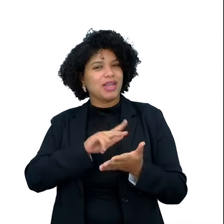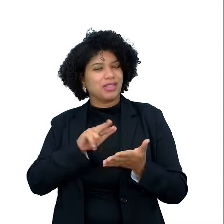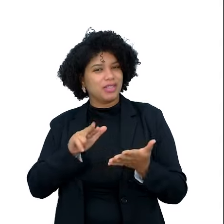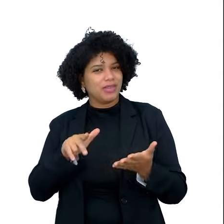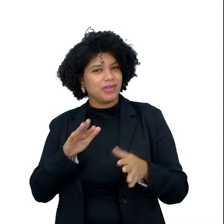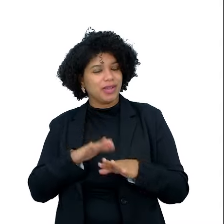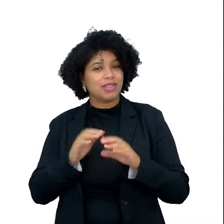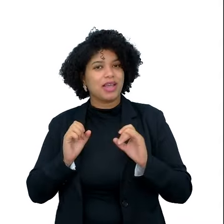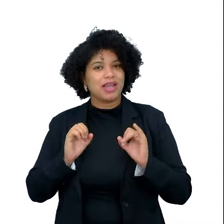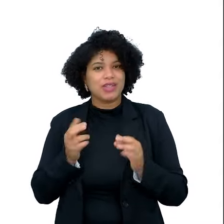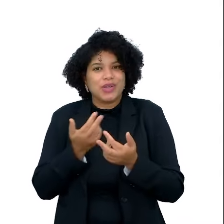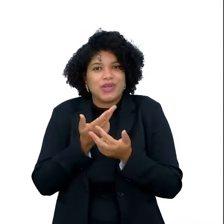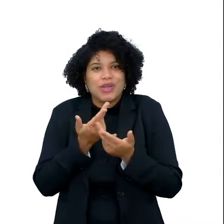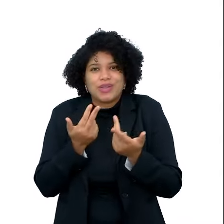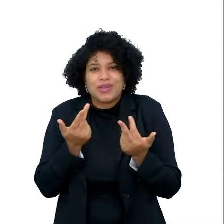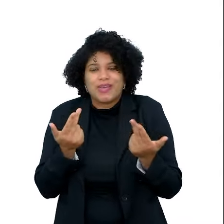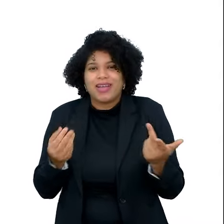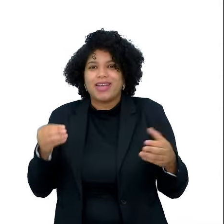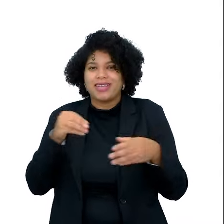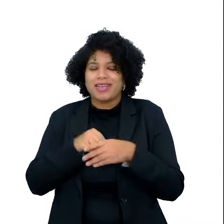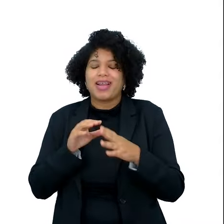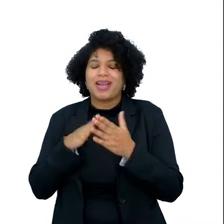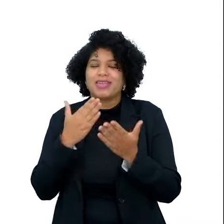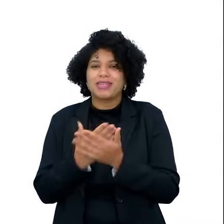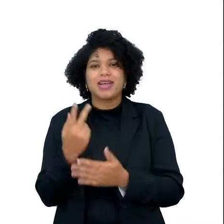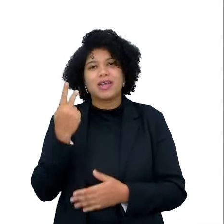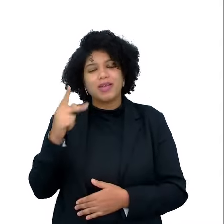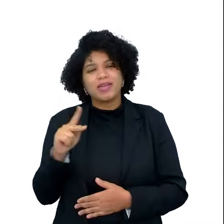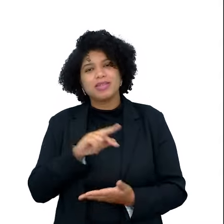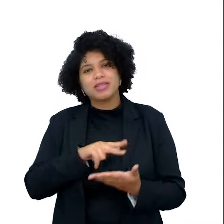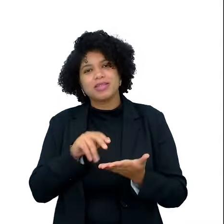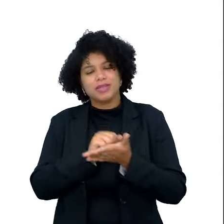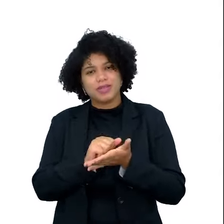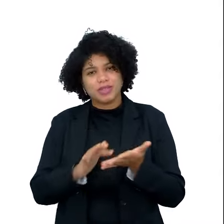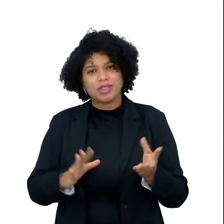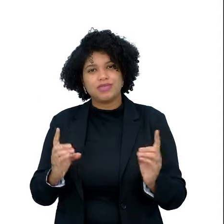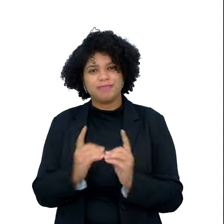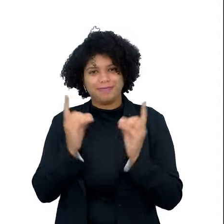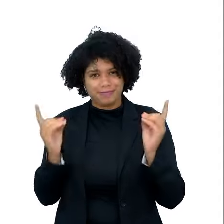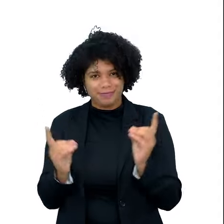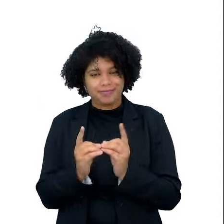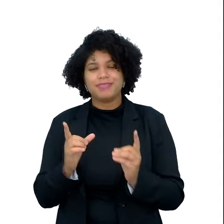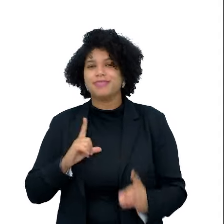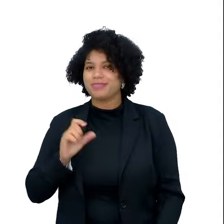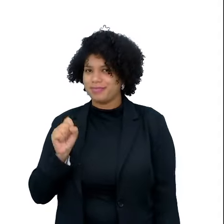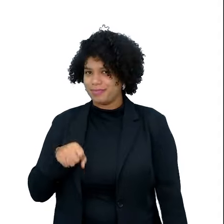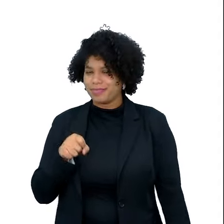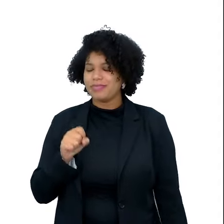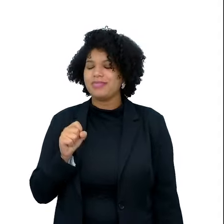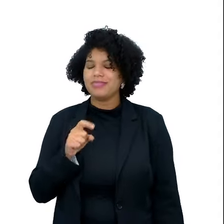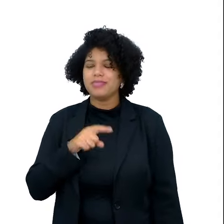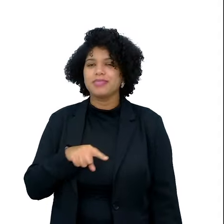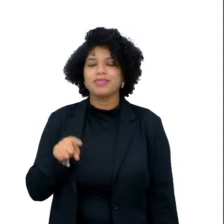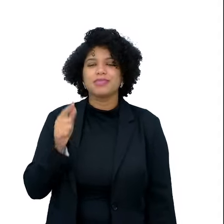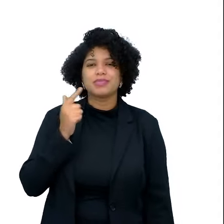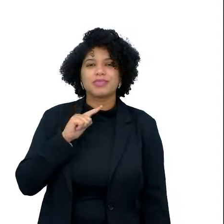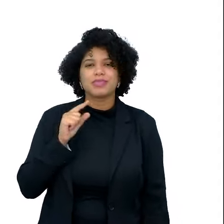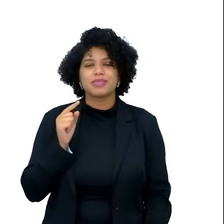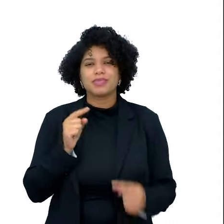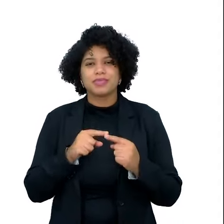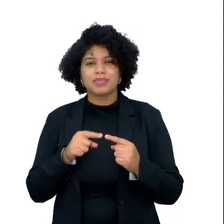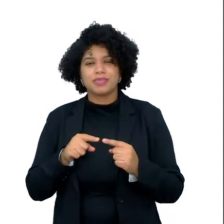ações inovadoras nas escolas de vocês, muitas atividades didáticas, que conseguiram, de fato, atingir